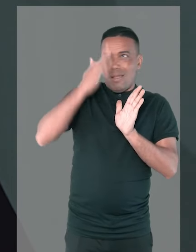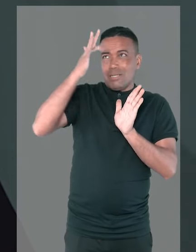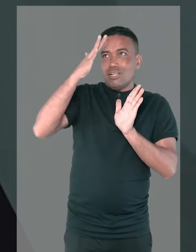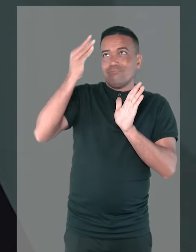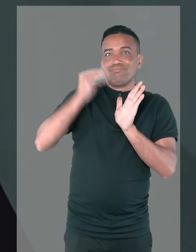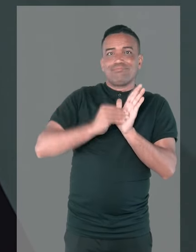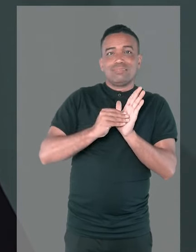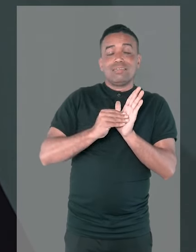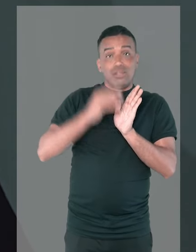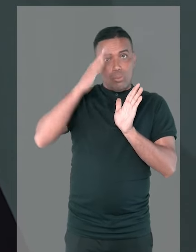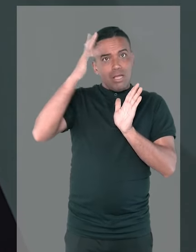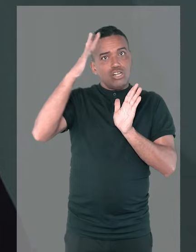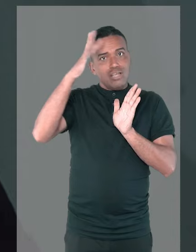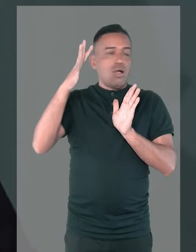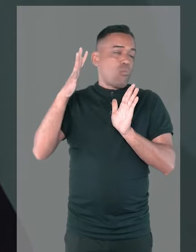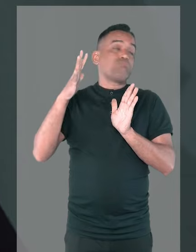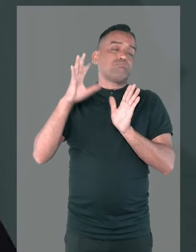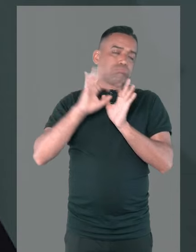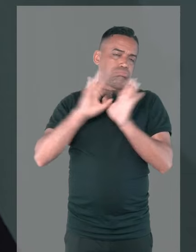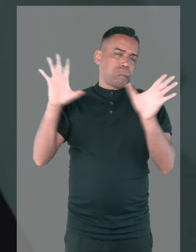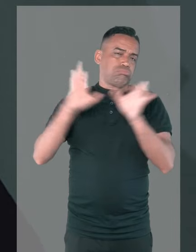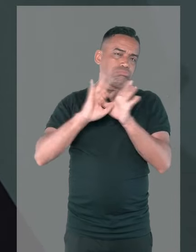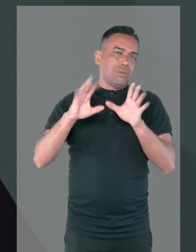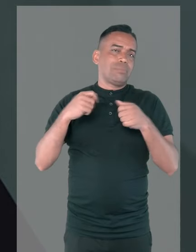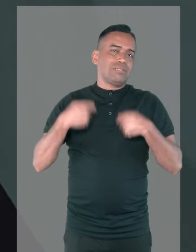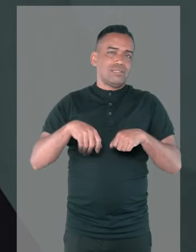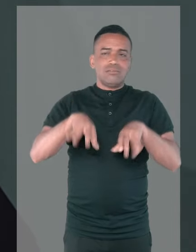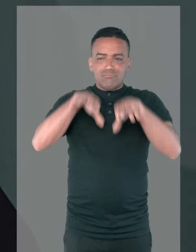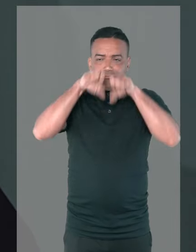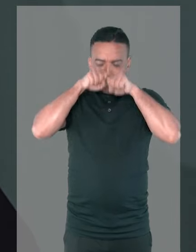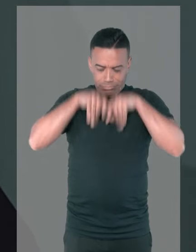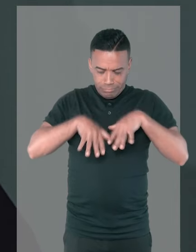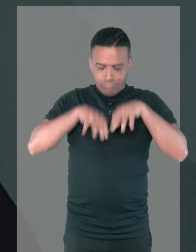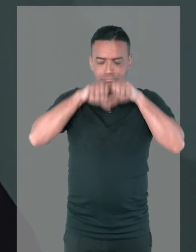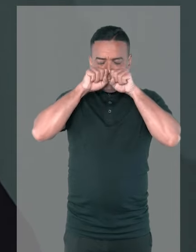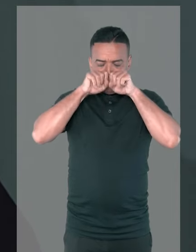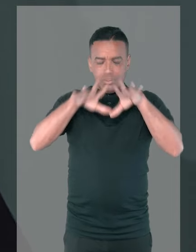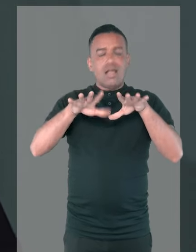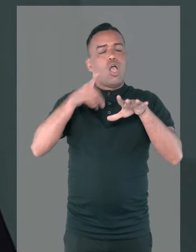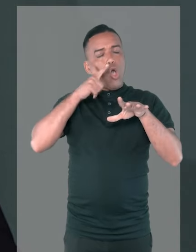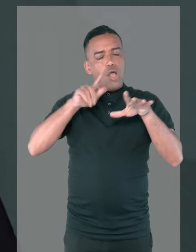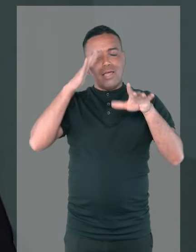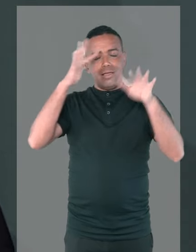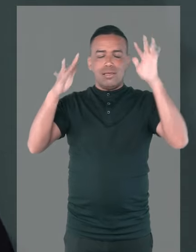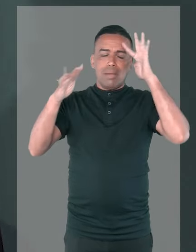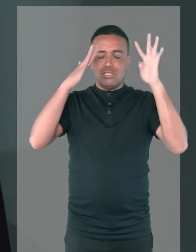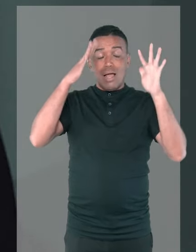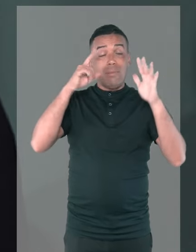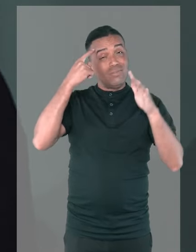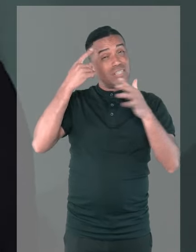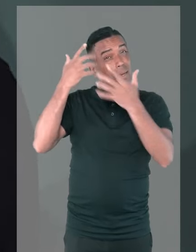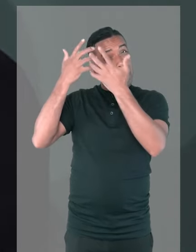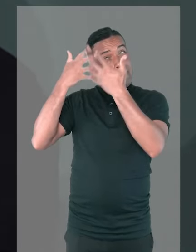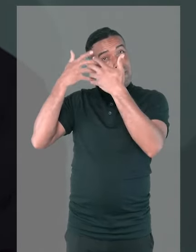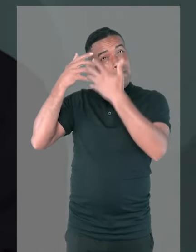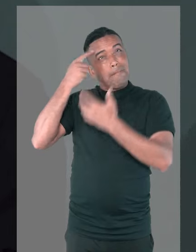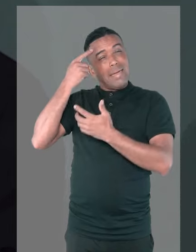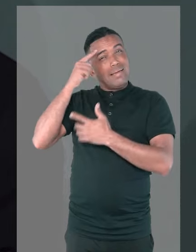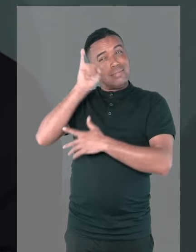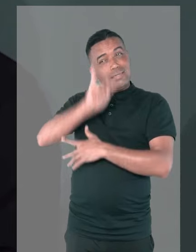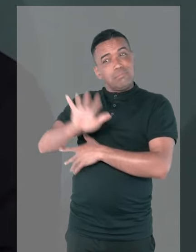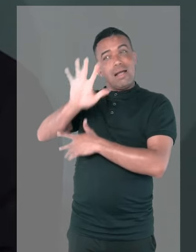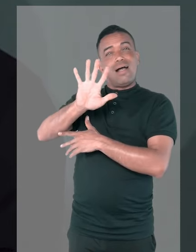não exige nada, né? Exige, quer dizer, o oxigênio e que você esteja vivo. Mas você pensa uma coisa, uma